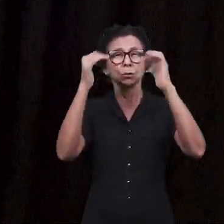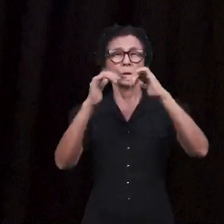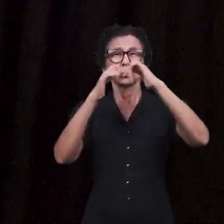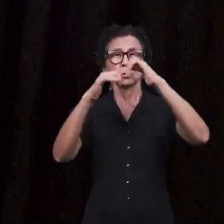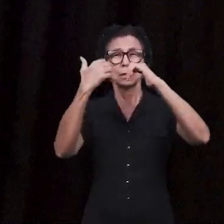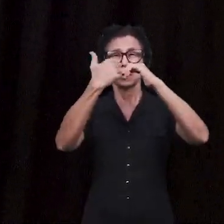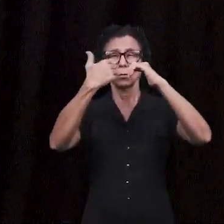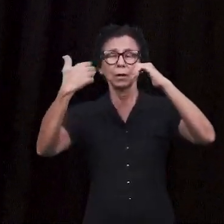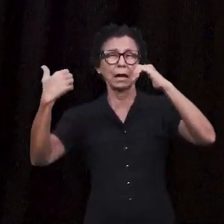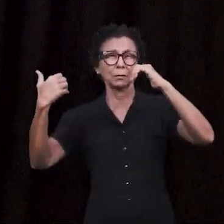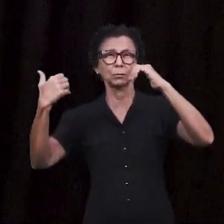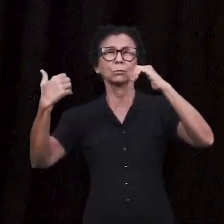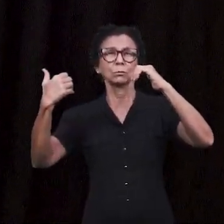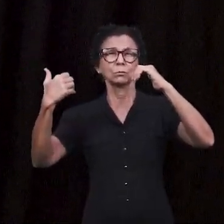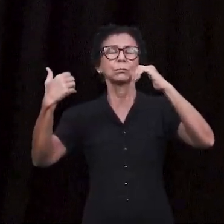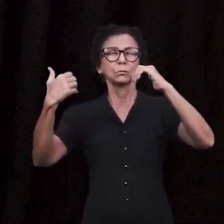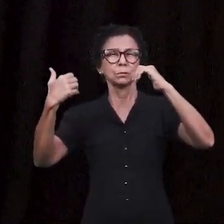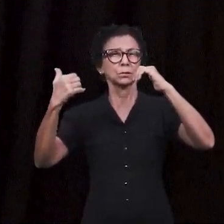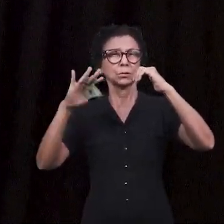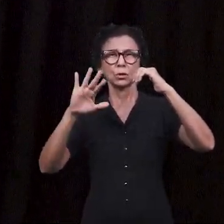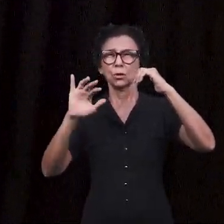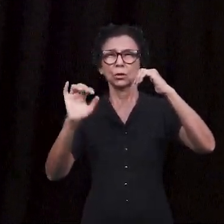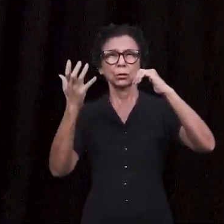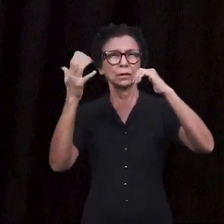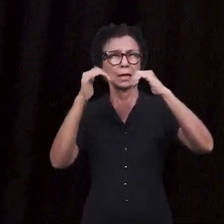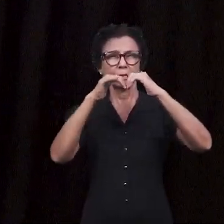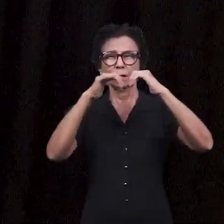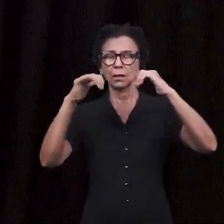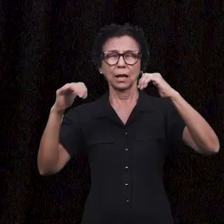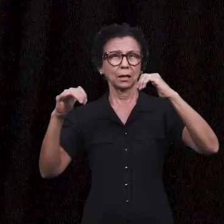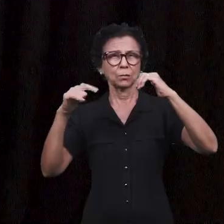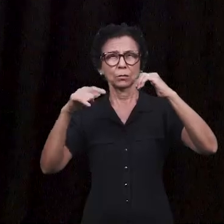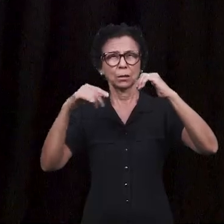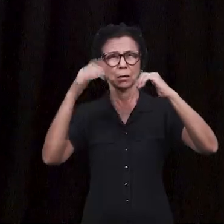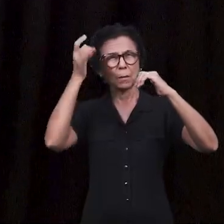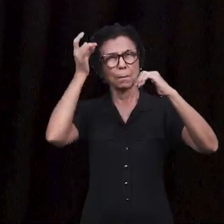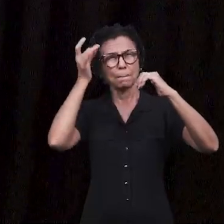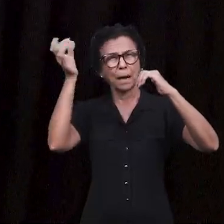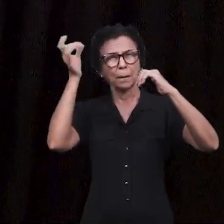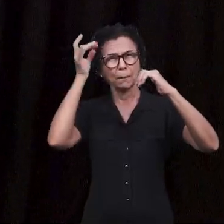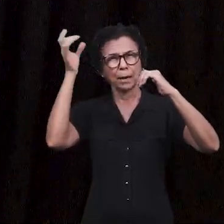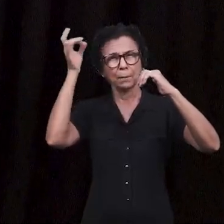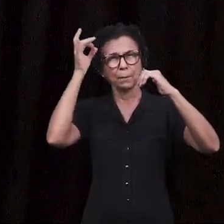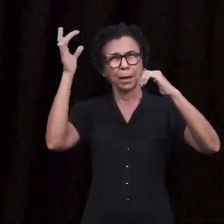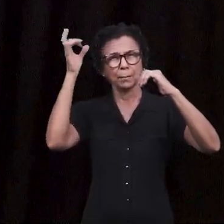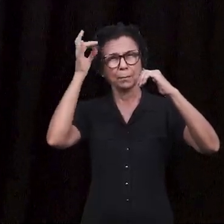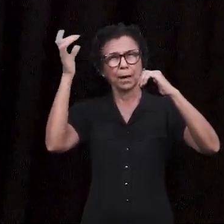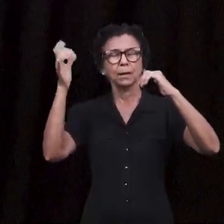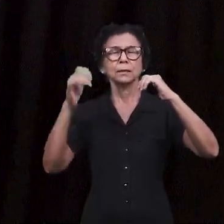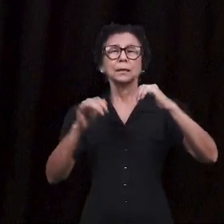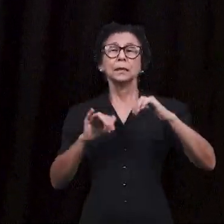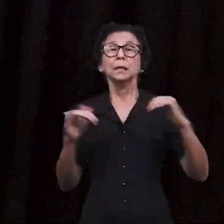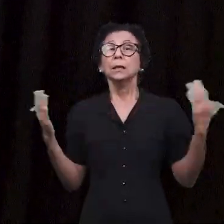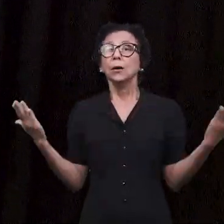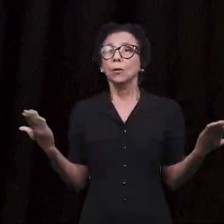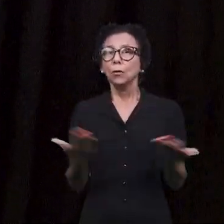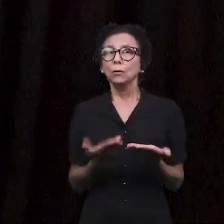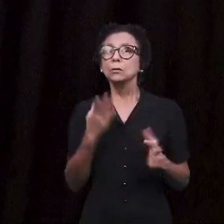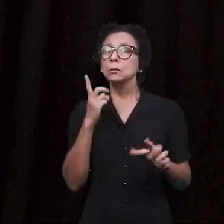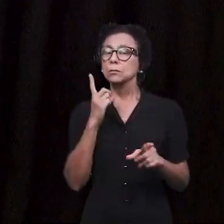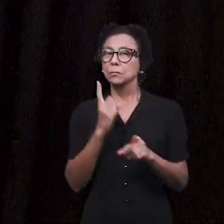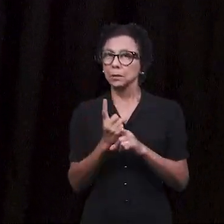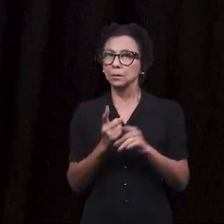apenas da cabeça. E hoje nós sabemos, nos estudos mostram que existe um grande fator genético,